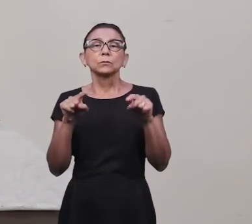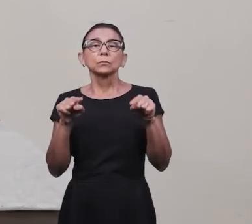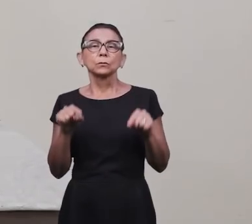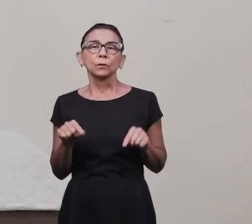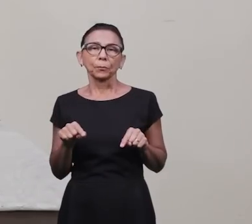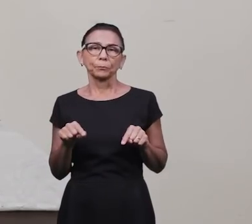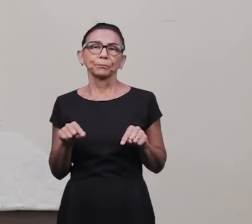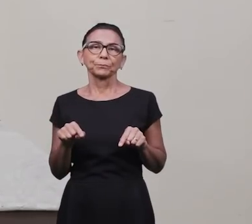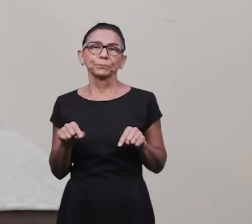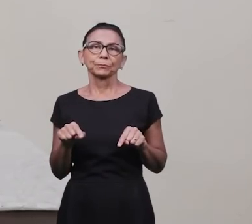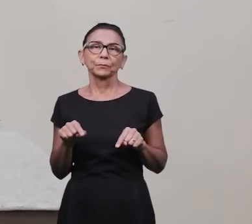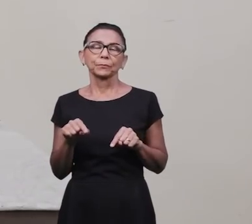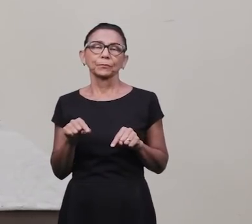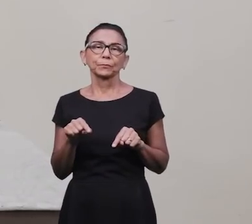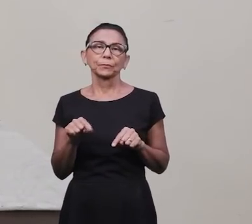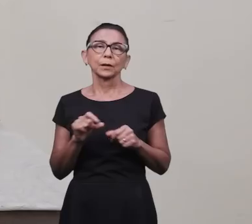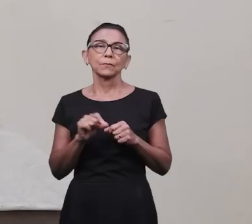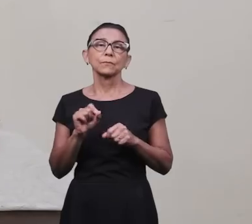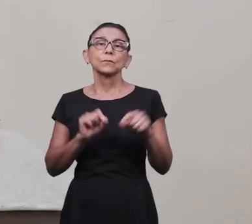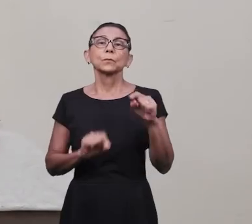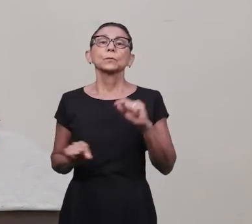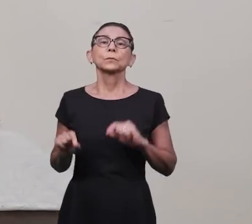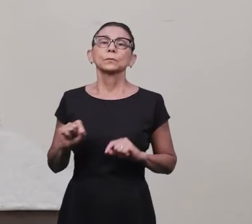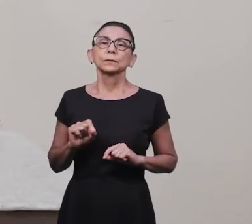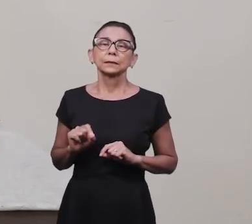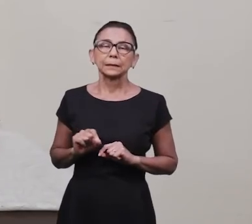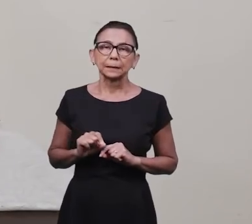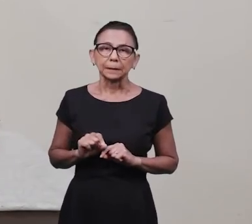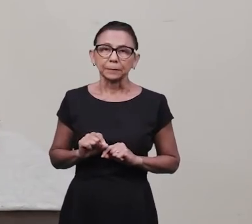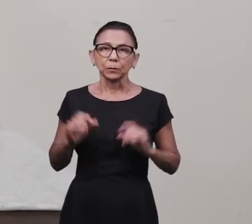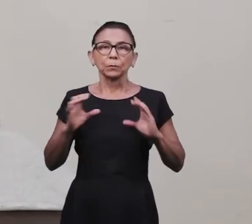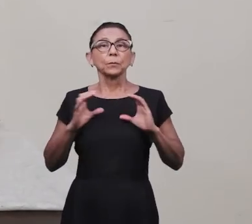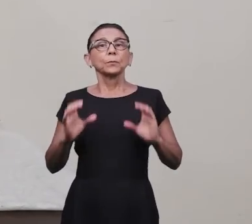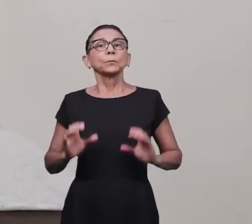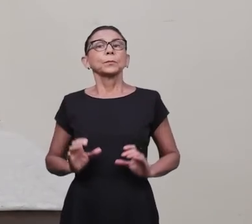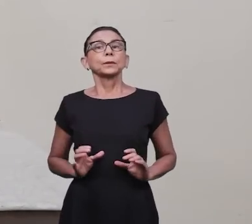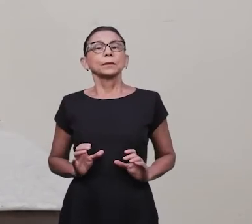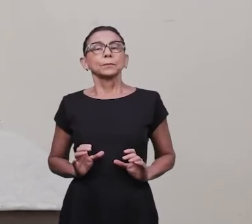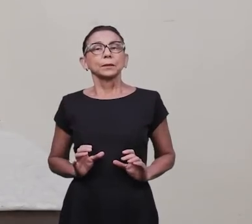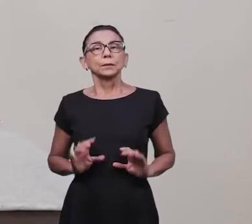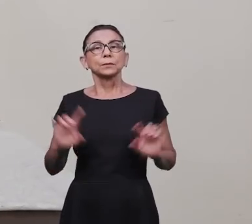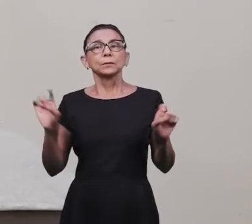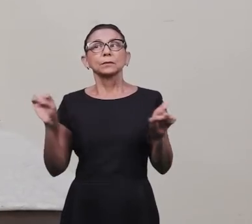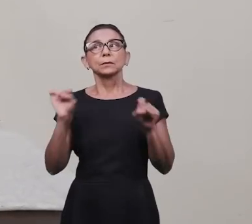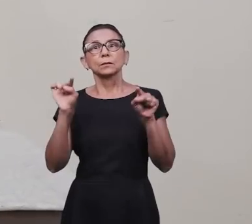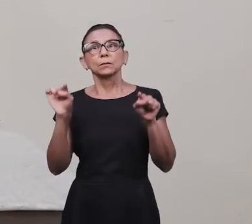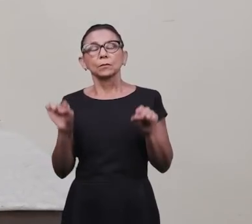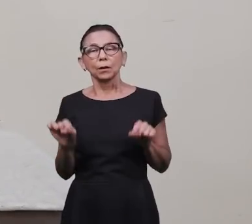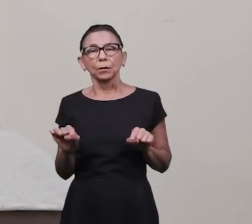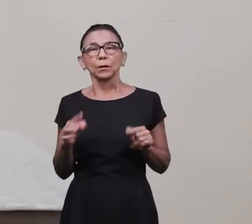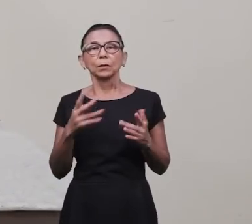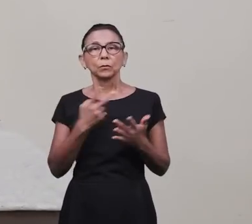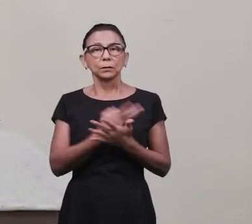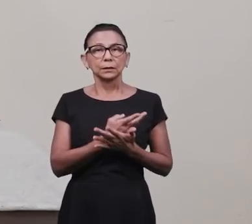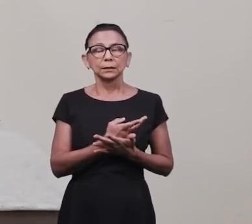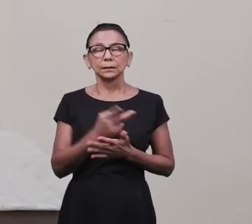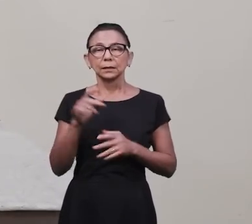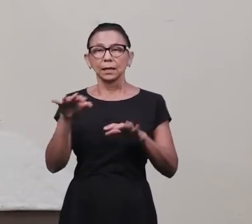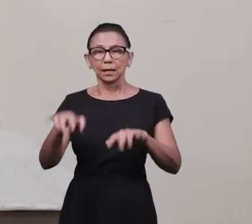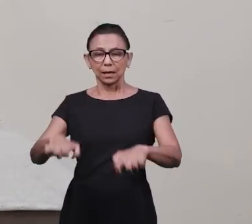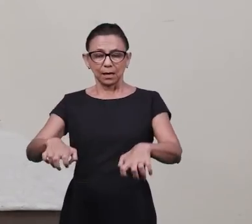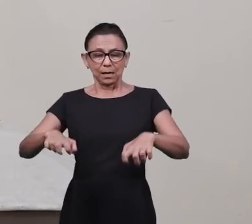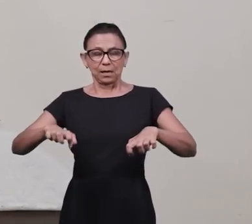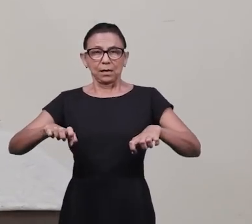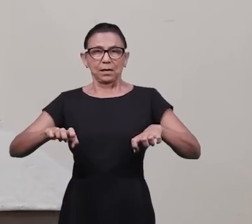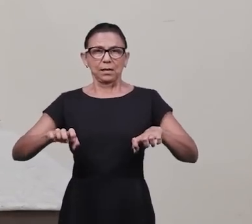Ezequias, num primeiro momento, ele tomou ali uma decisão que foi uma decisão mais própria da sua razão.